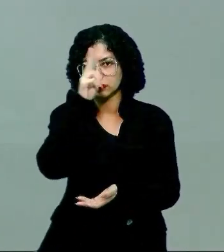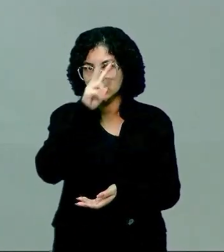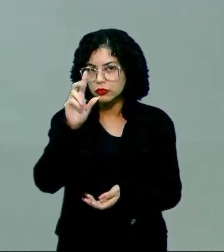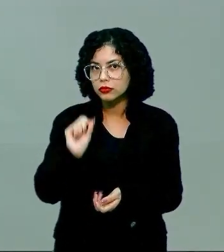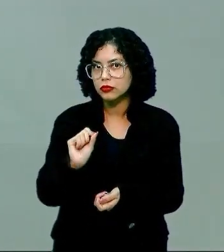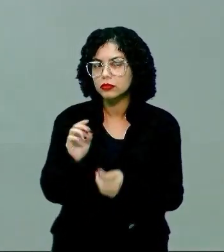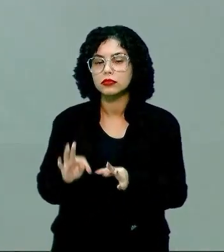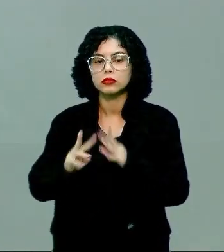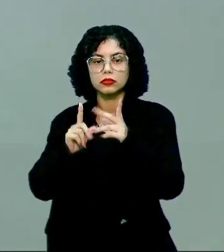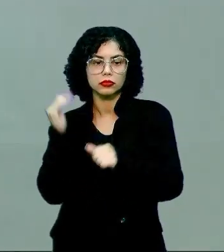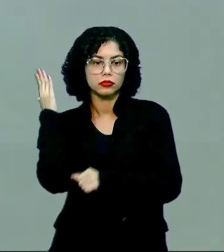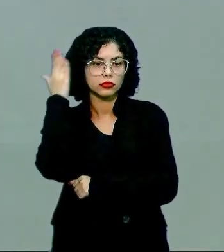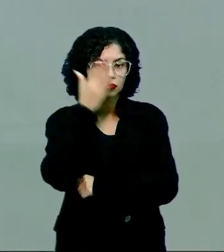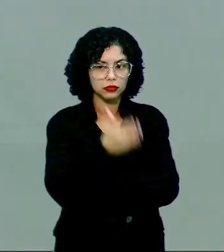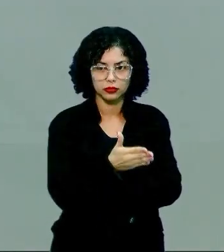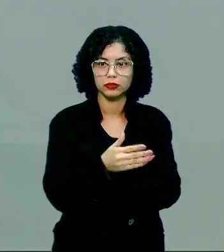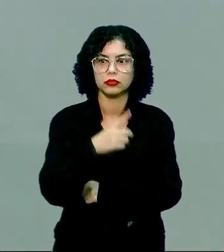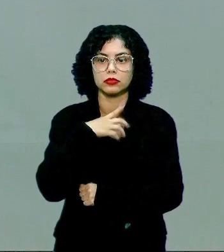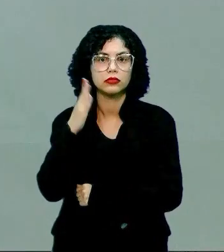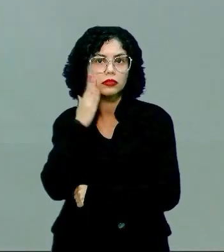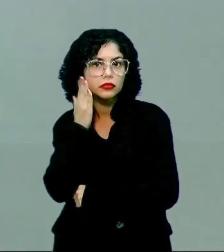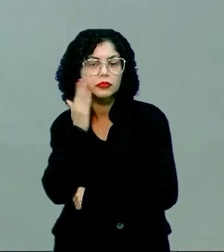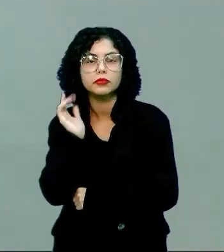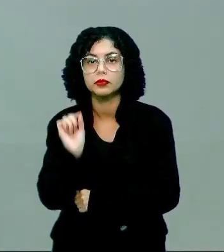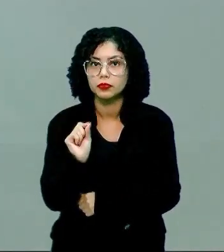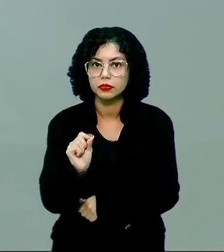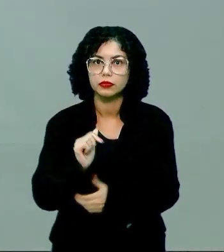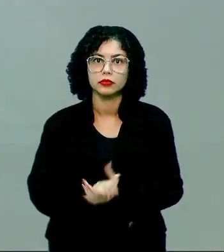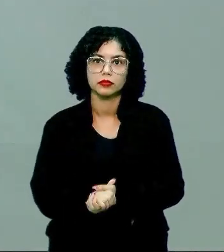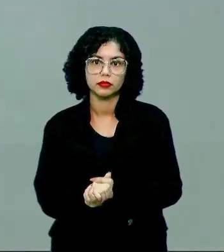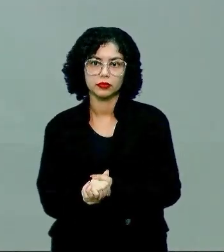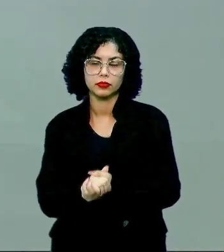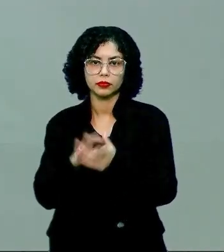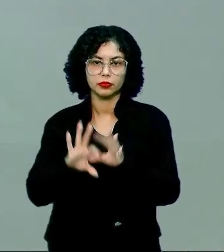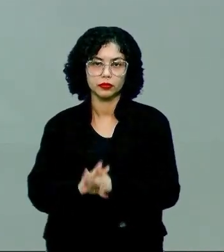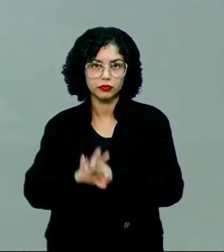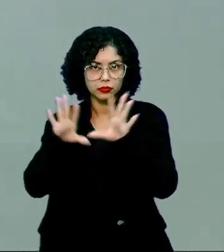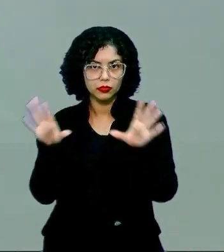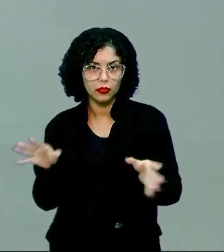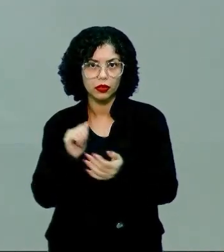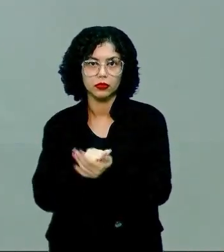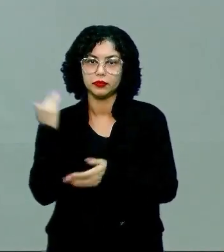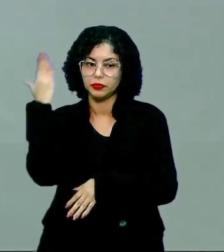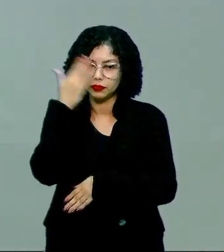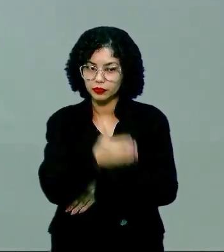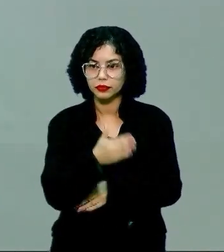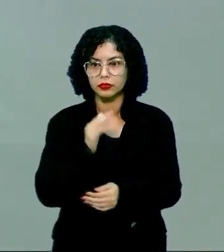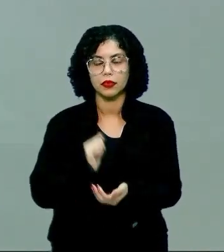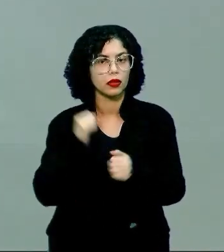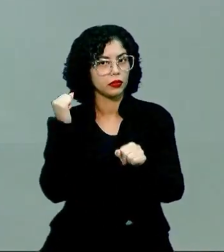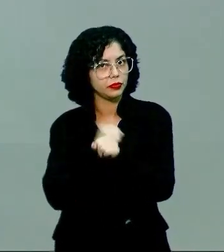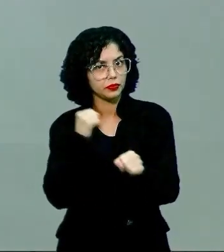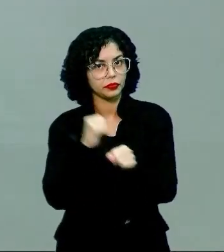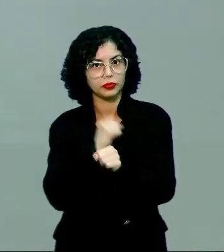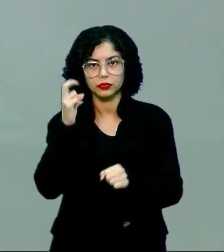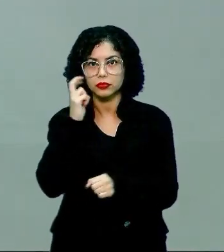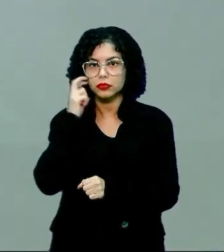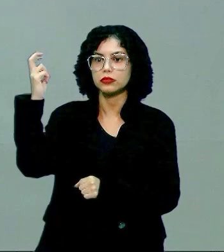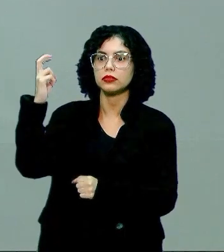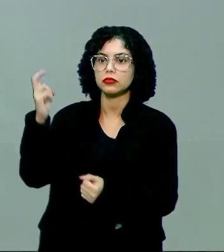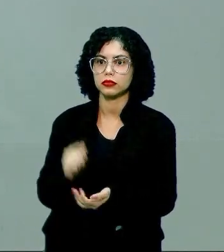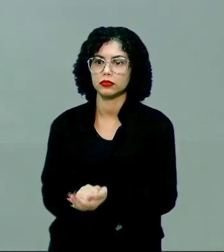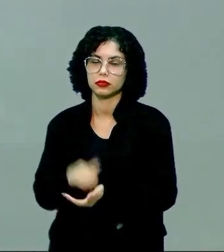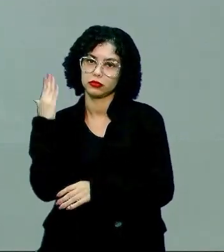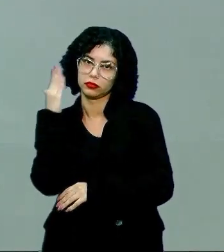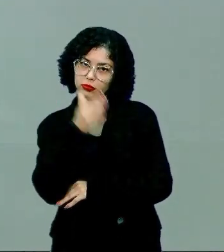em todo esse direcionamento a gente compreende que Somos Livres a gente tem se direcionamento da construção cultural que